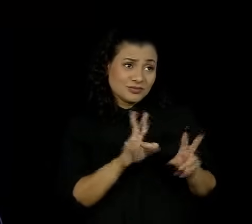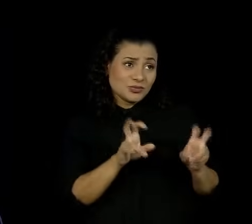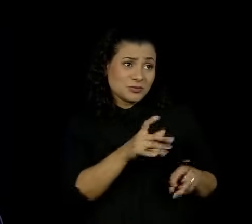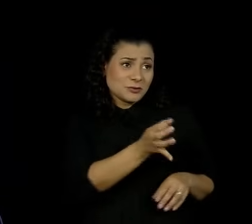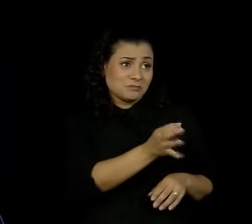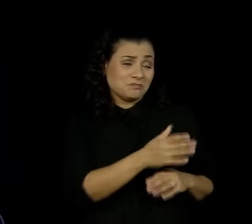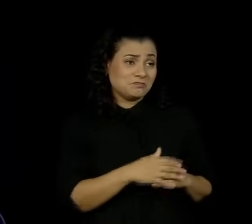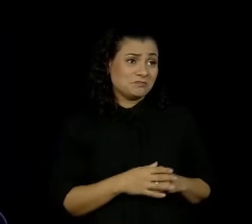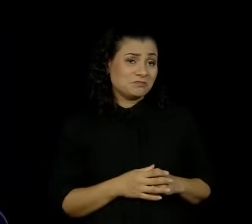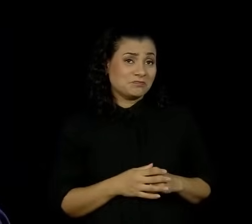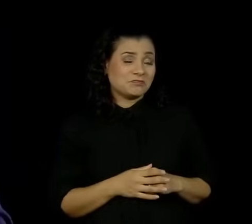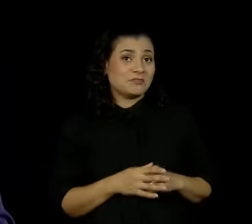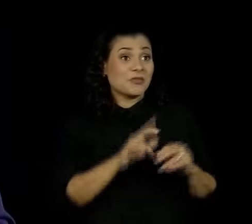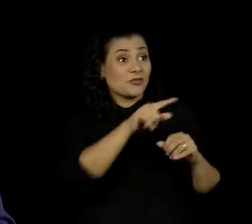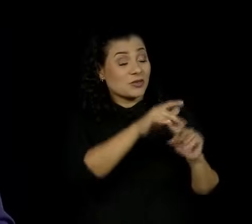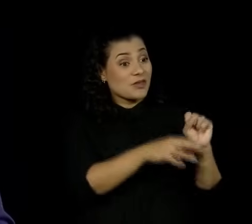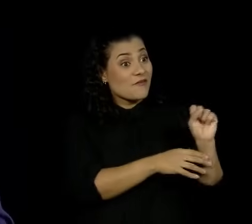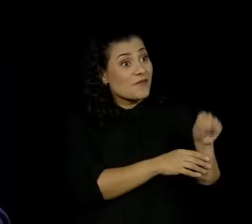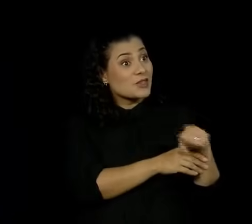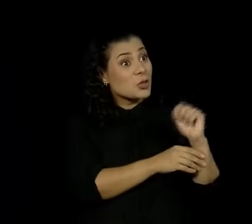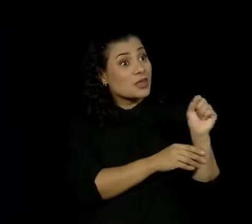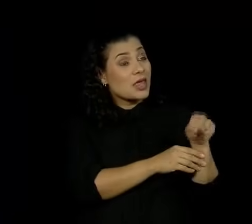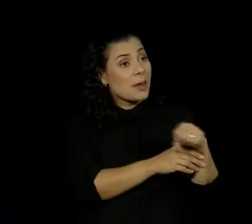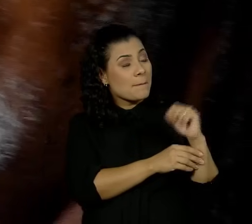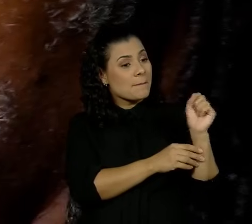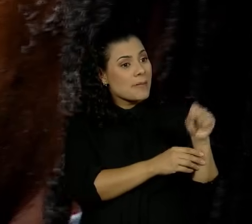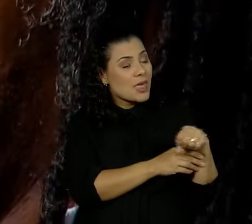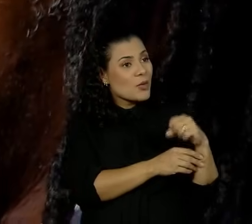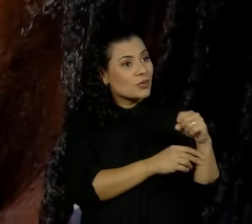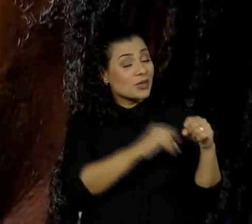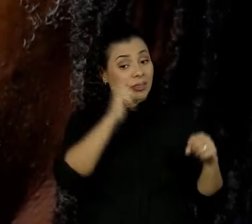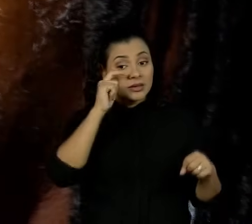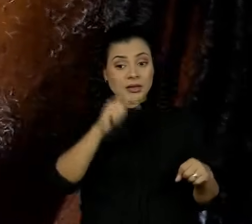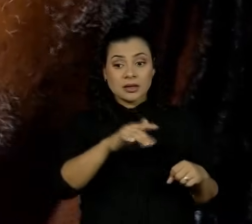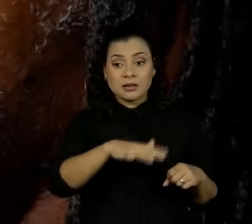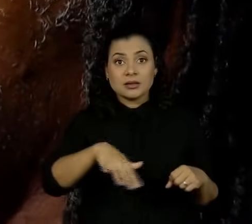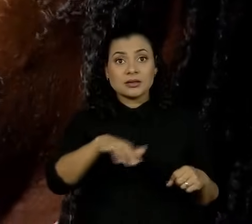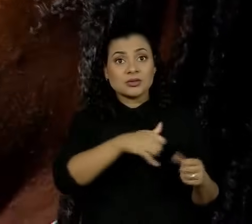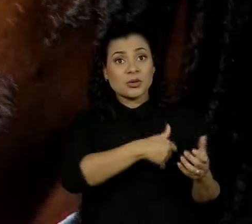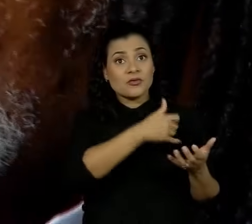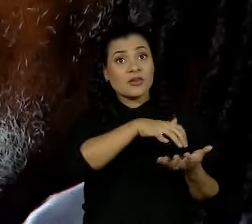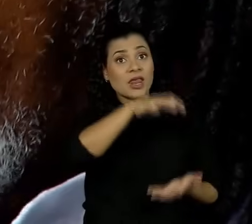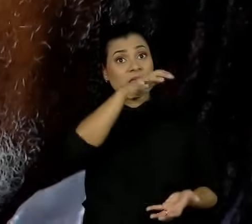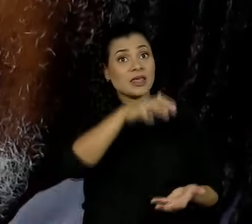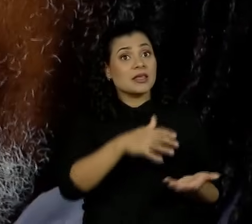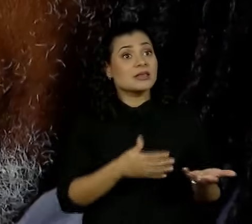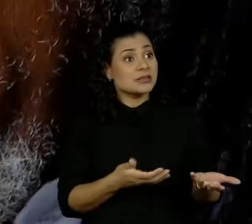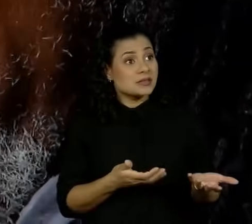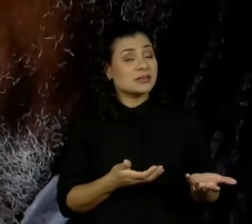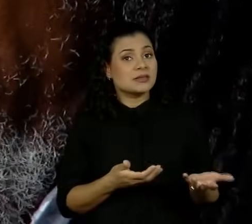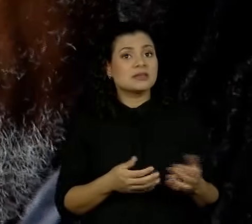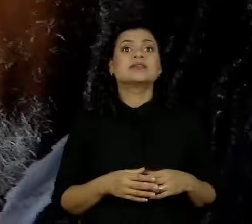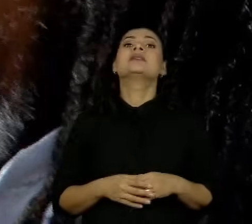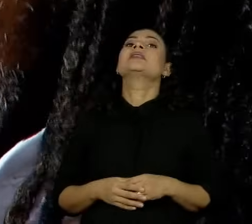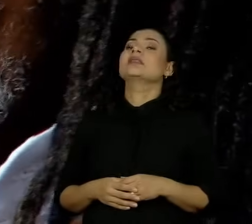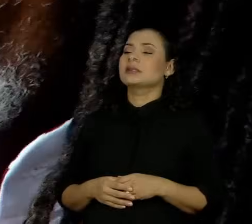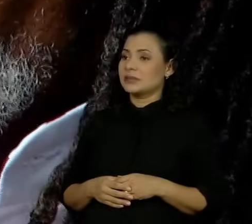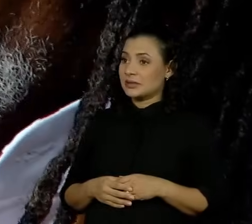né? Fisioterapeuta que se interessou pela velhice desde o começo, Sim. né,